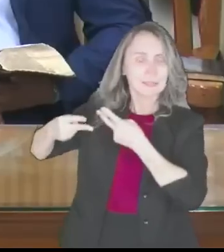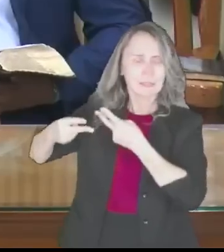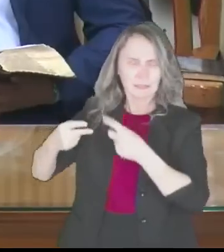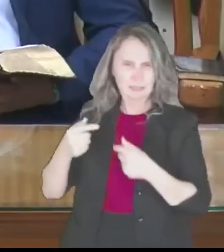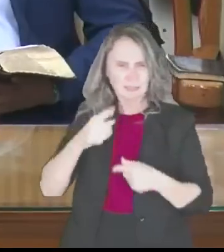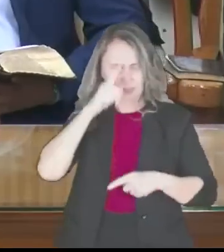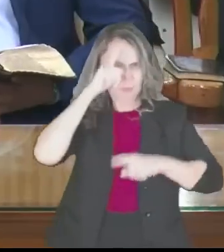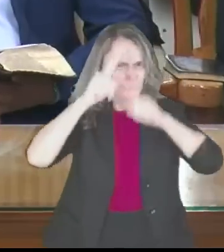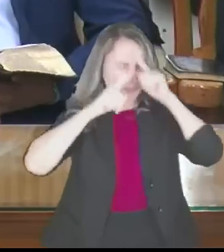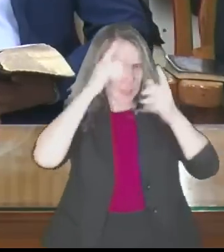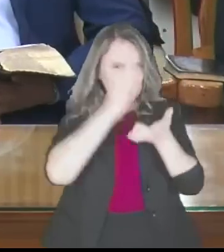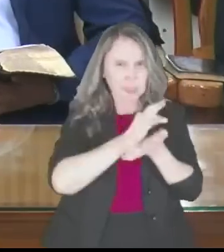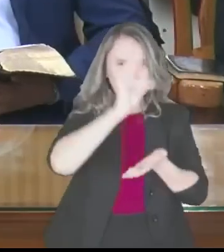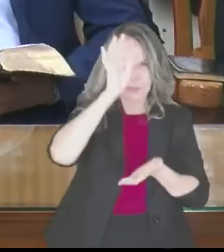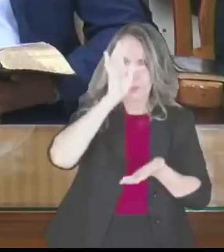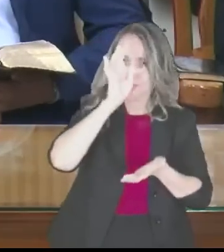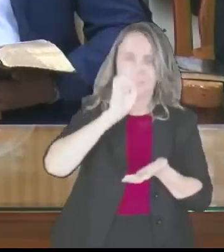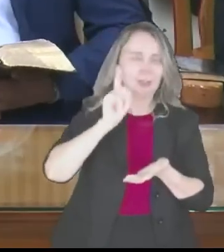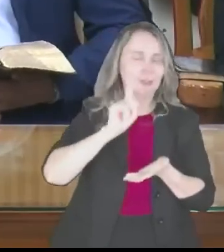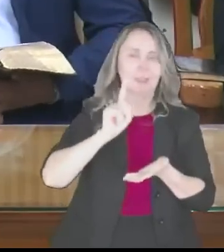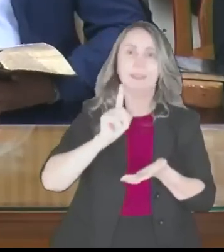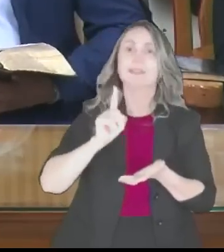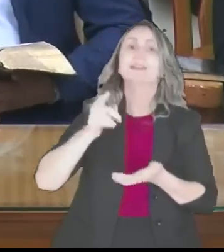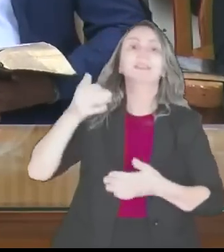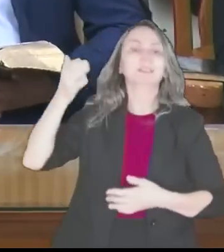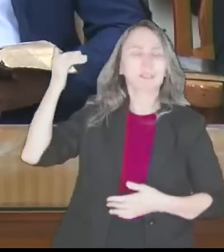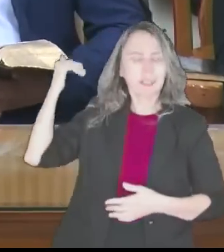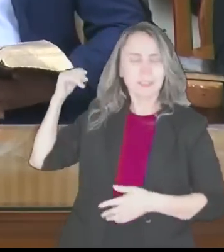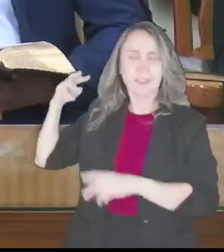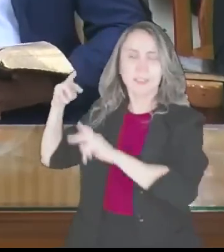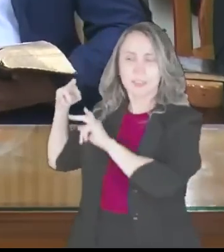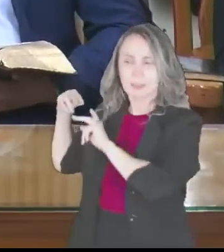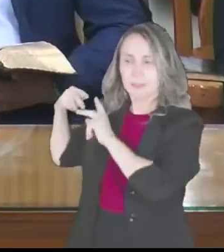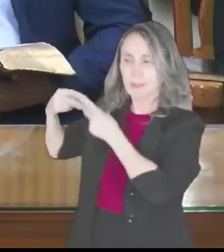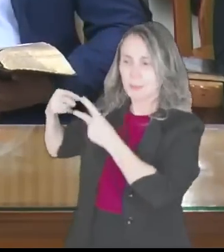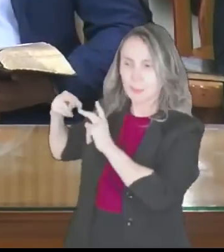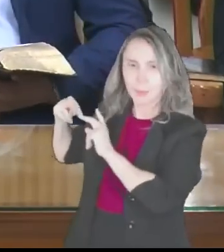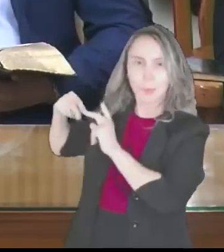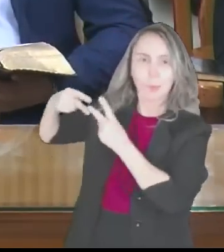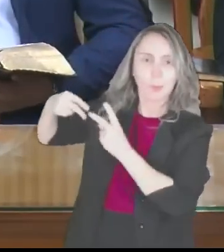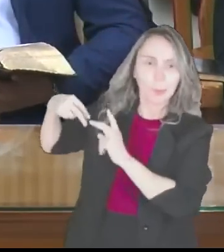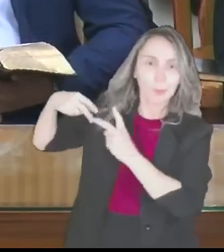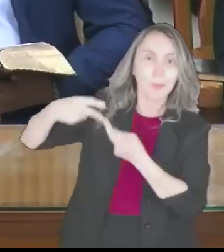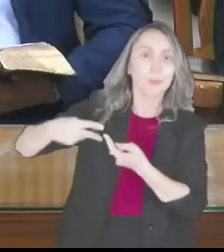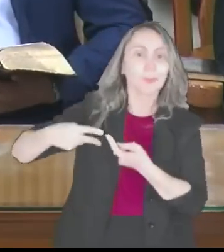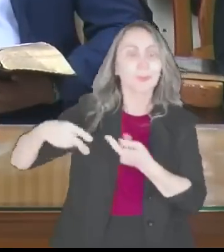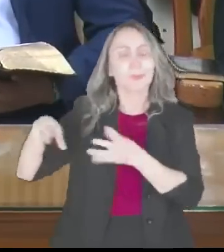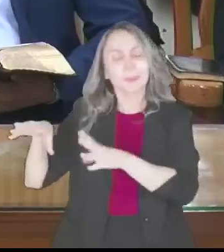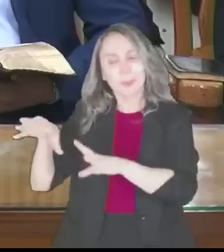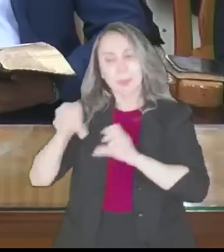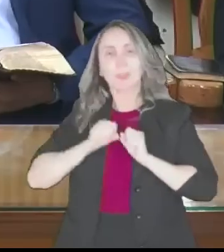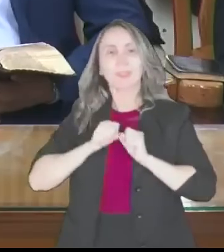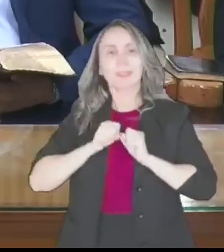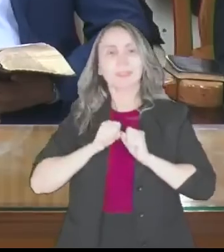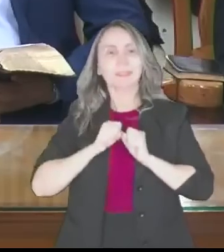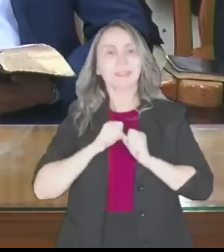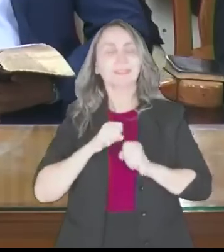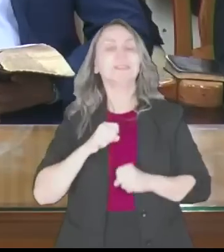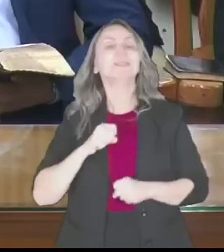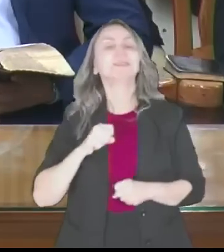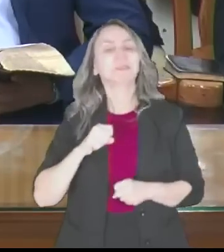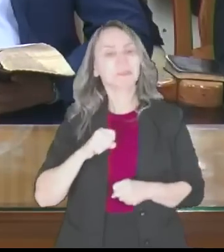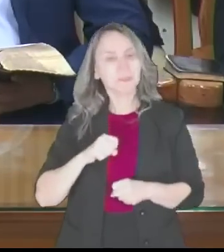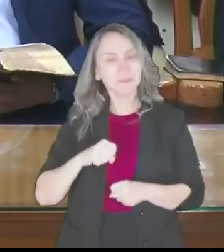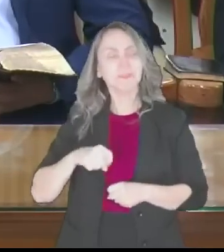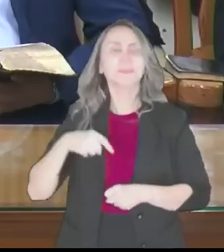uma teologia que é uma herança da história da igreja. Nossos pais aprenderam dos nossos